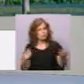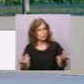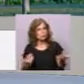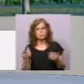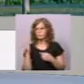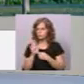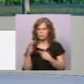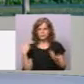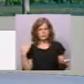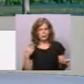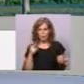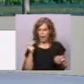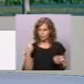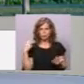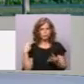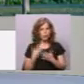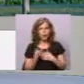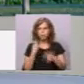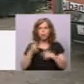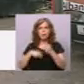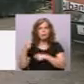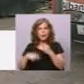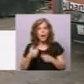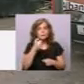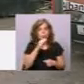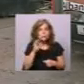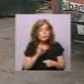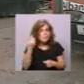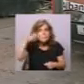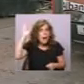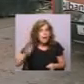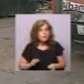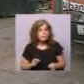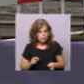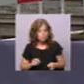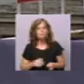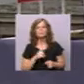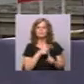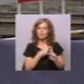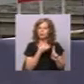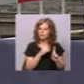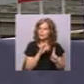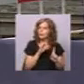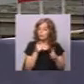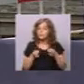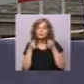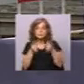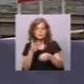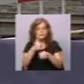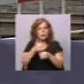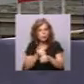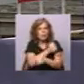últimos dois anos as vendas cresceram mais de 50%. Desde 2014, o investimento efetuado no setor